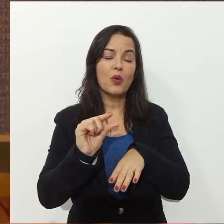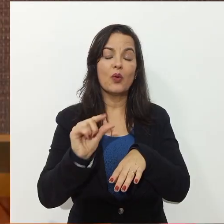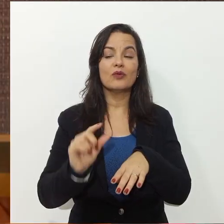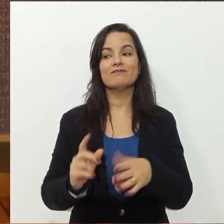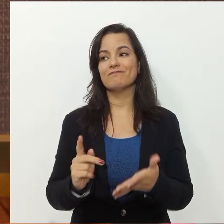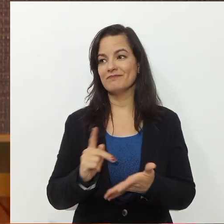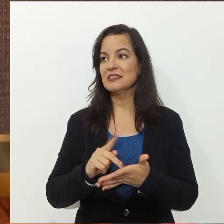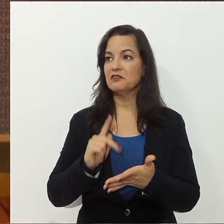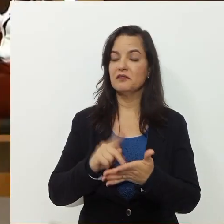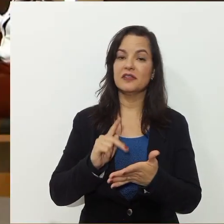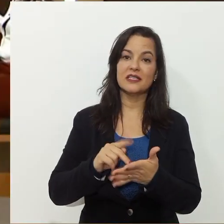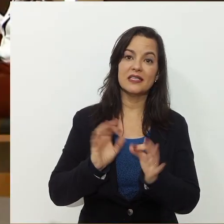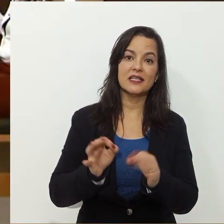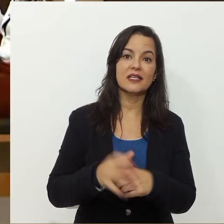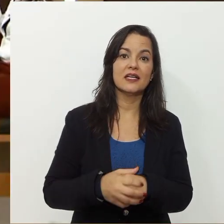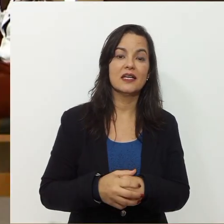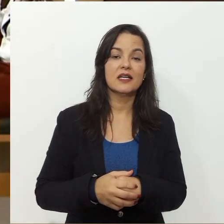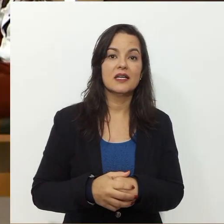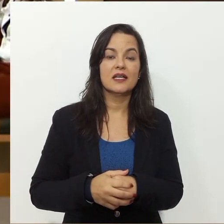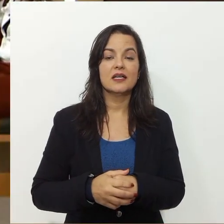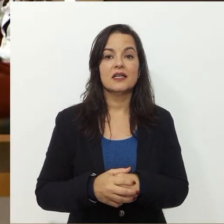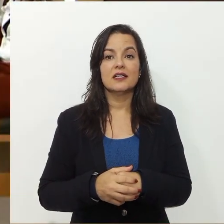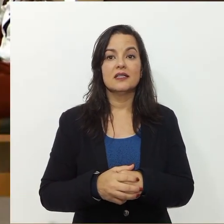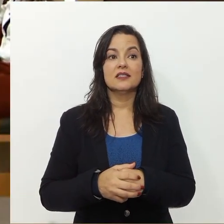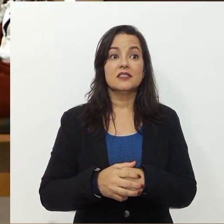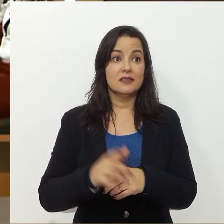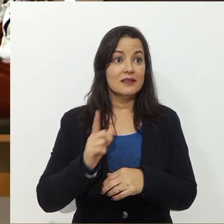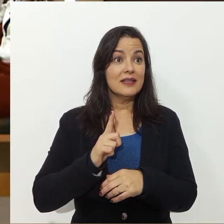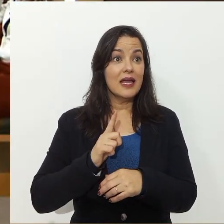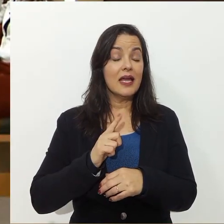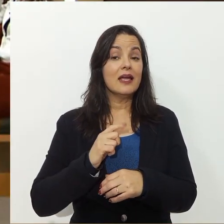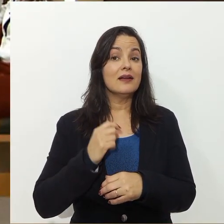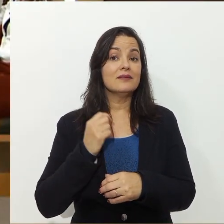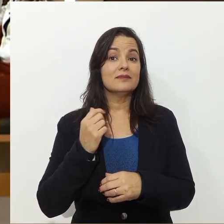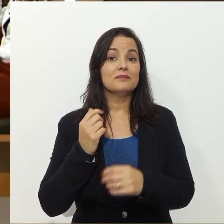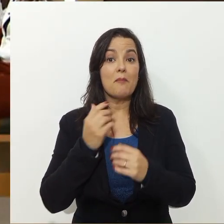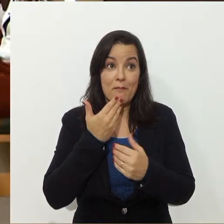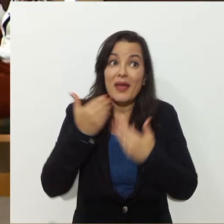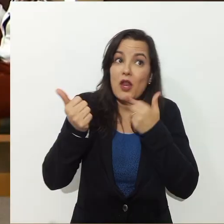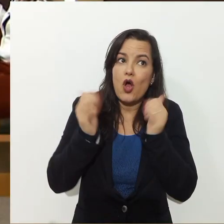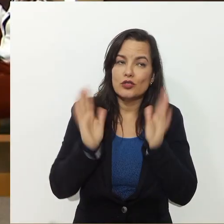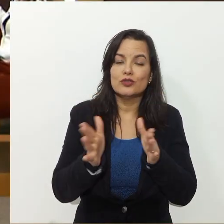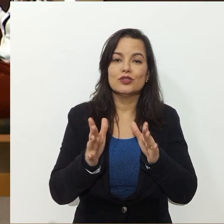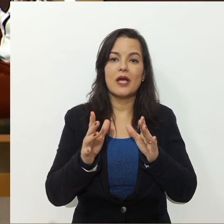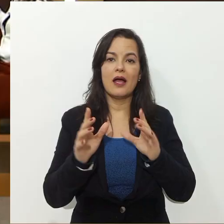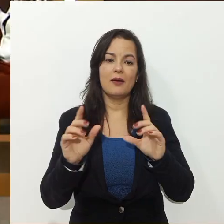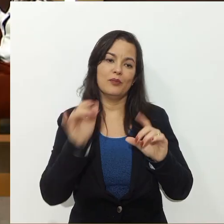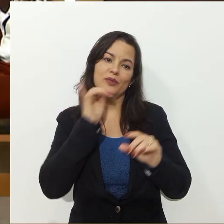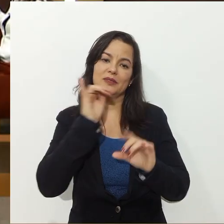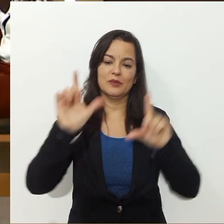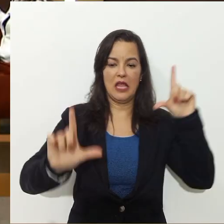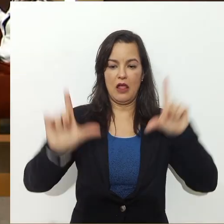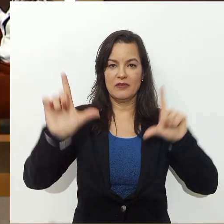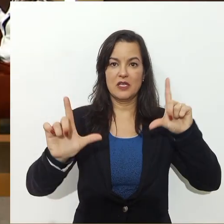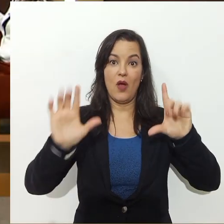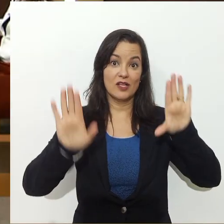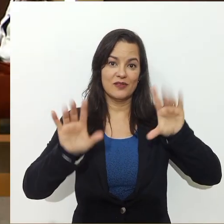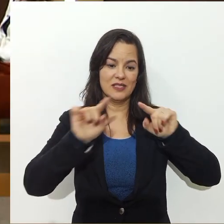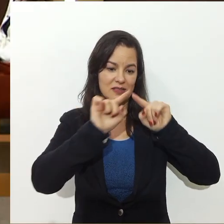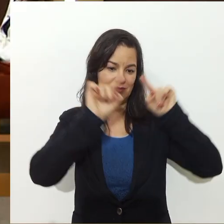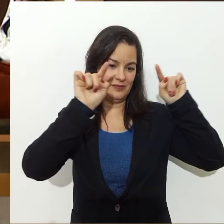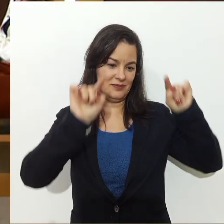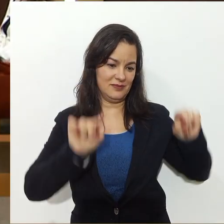Hoje a gente vê na televisão a janela de Libras, né? Em muitos programas, principalmente na